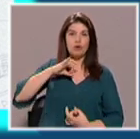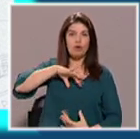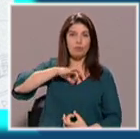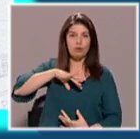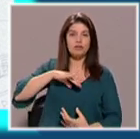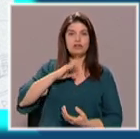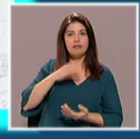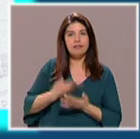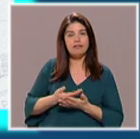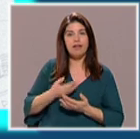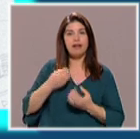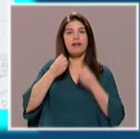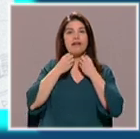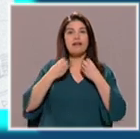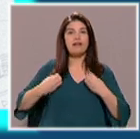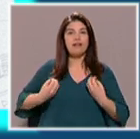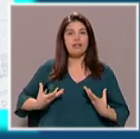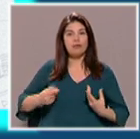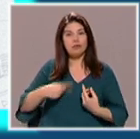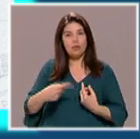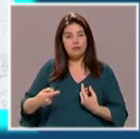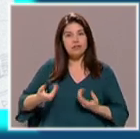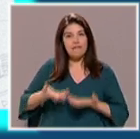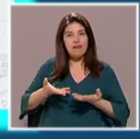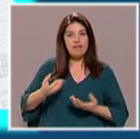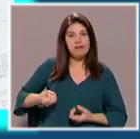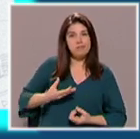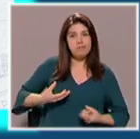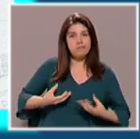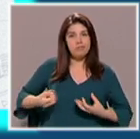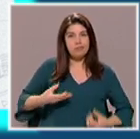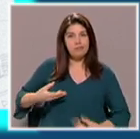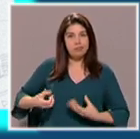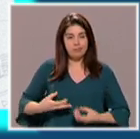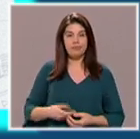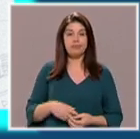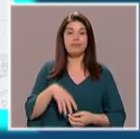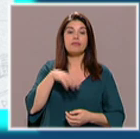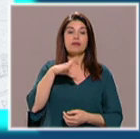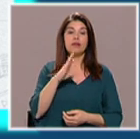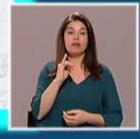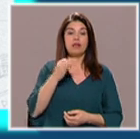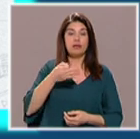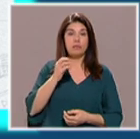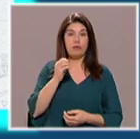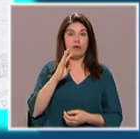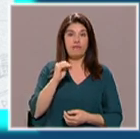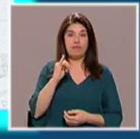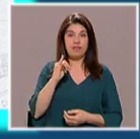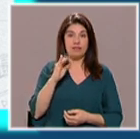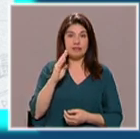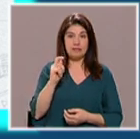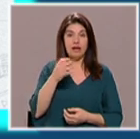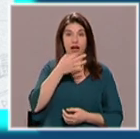estimular outras glândulas endócrinas a secretarem também elas hormonas. A hipófise, nesta situação de stress,